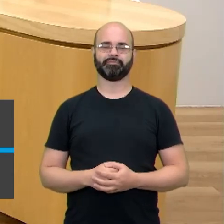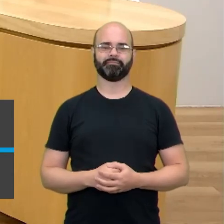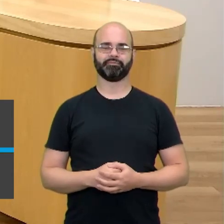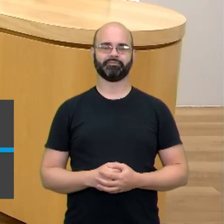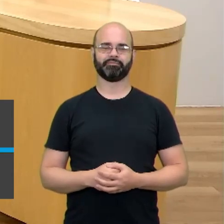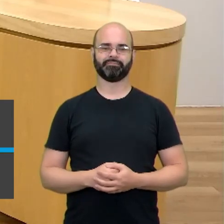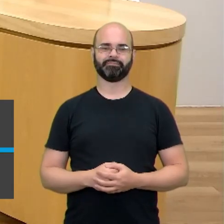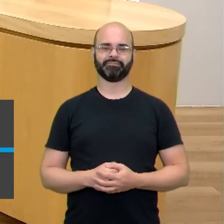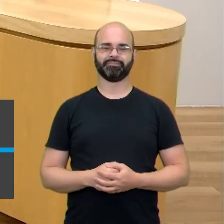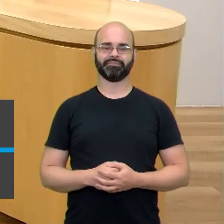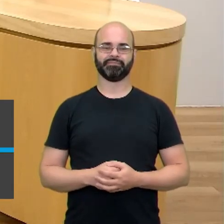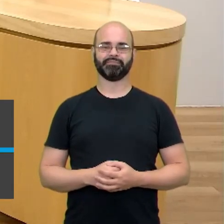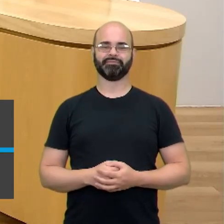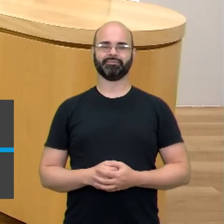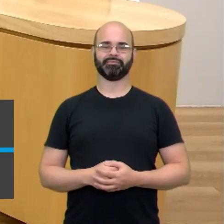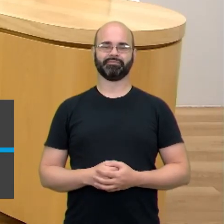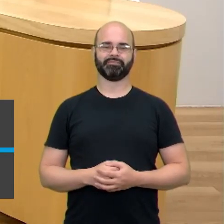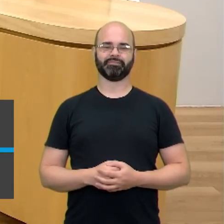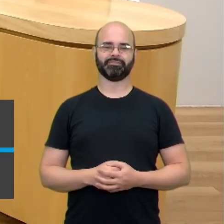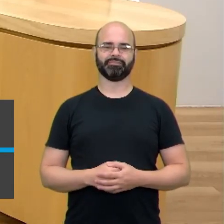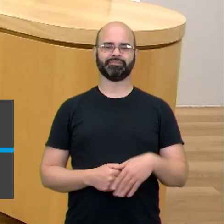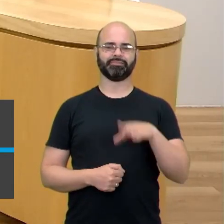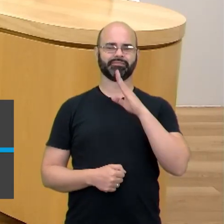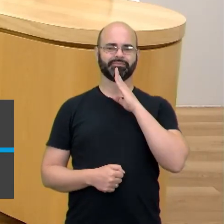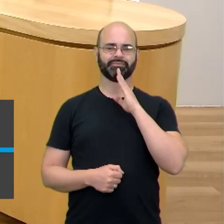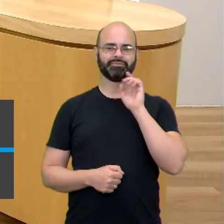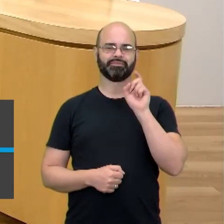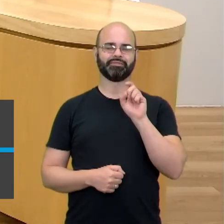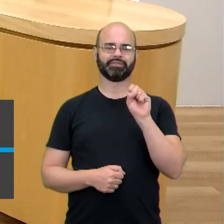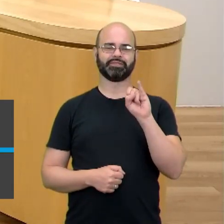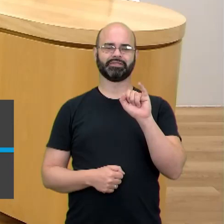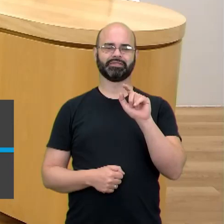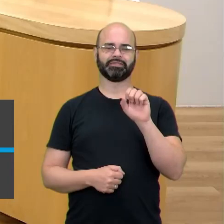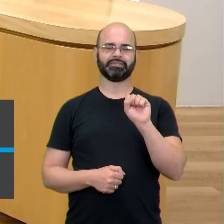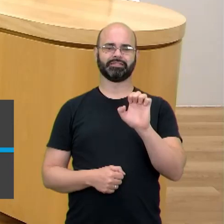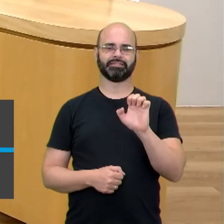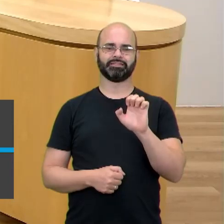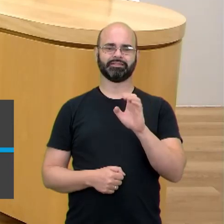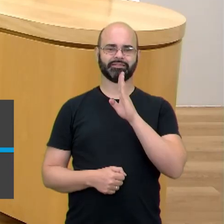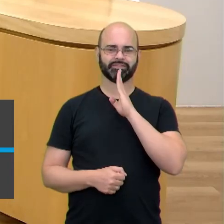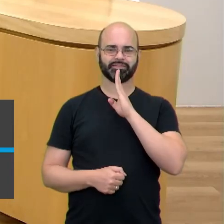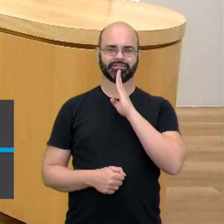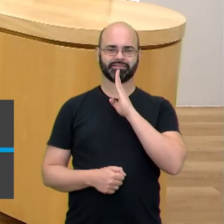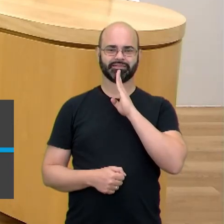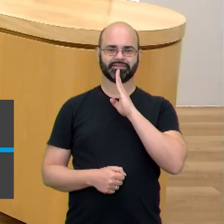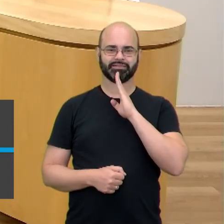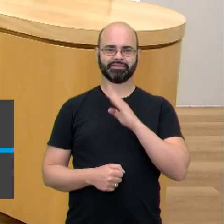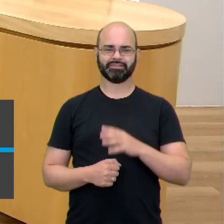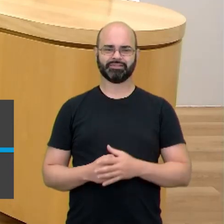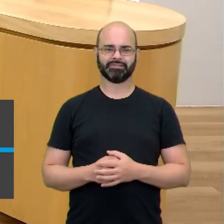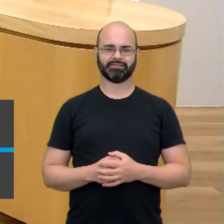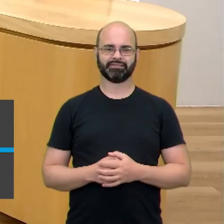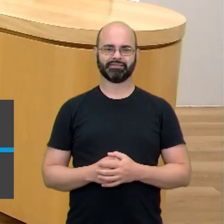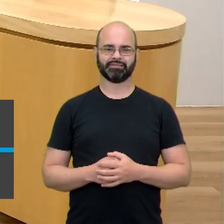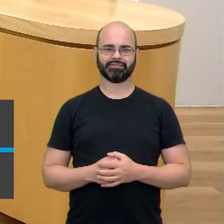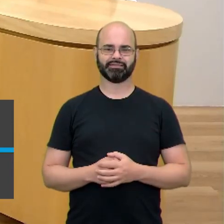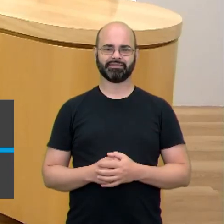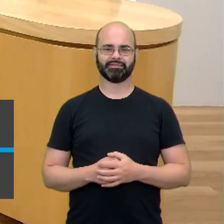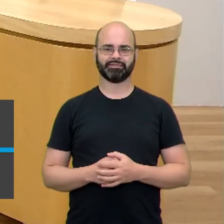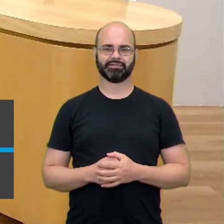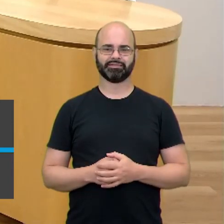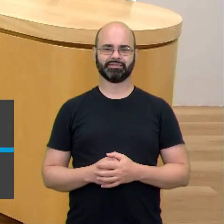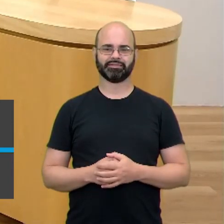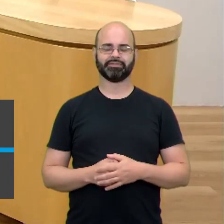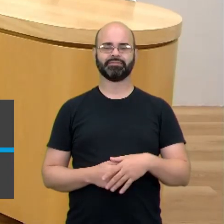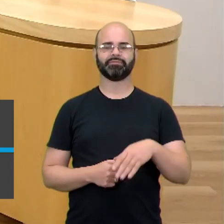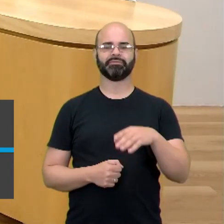lá. Bora lá. Você conhece Chic Science? Sim. Nação Zumbi, todo aquele movimento cultural. Conheço, não